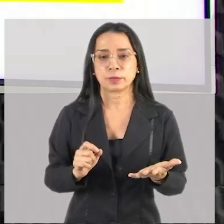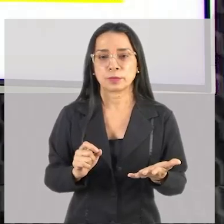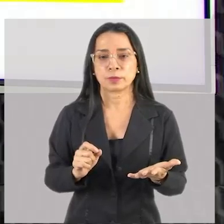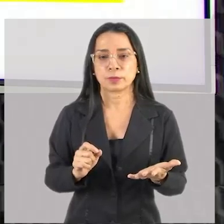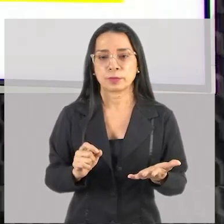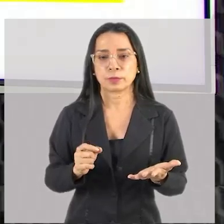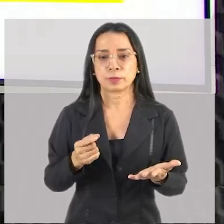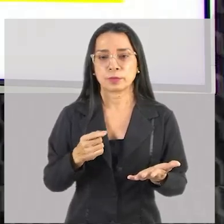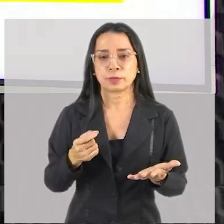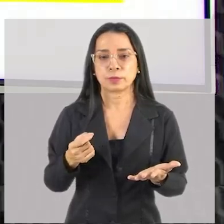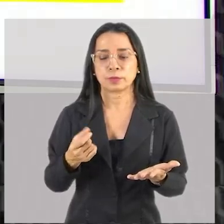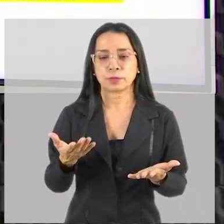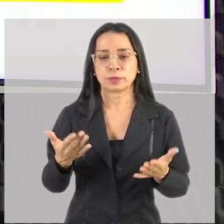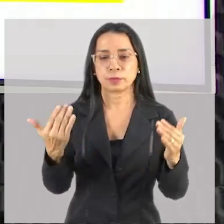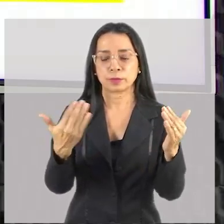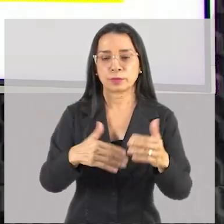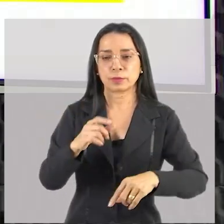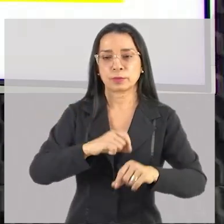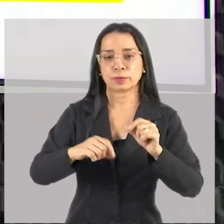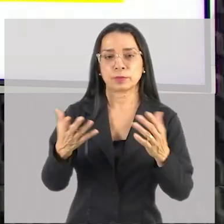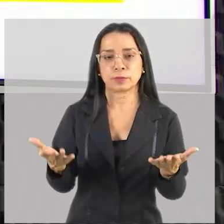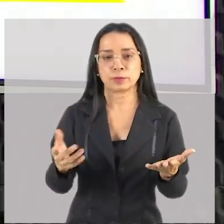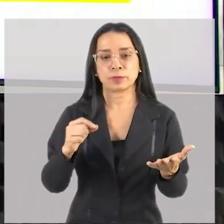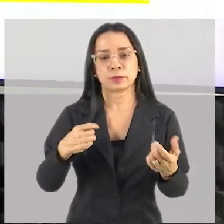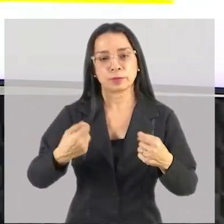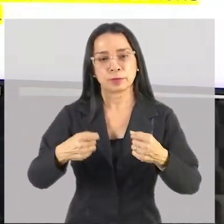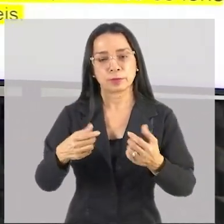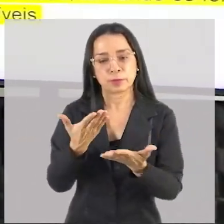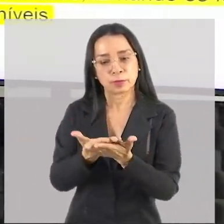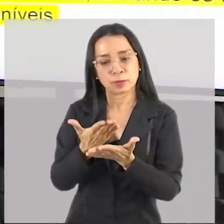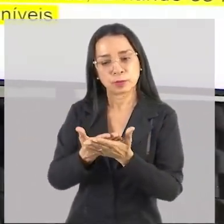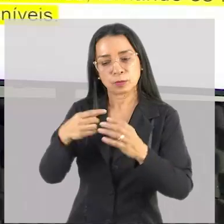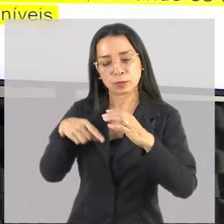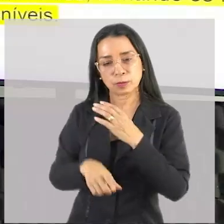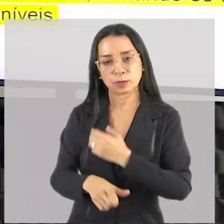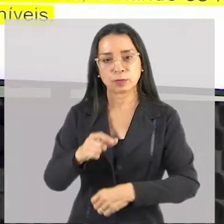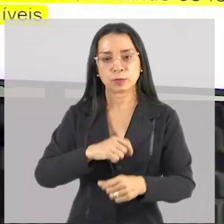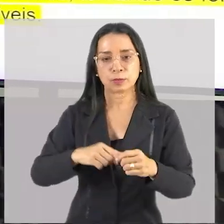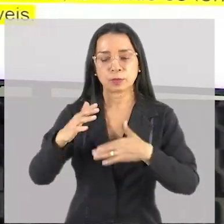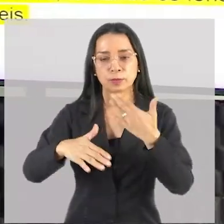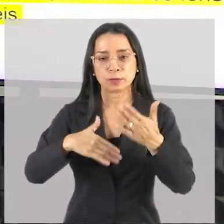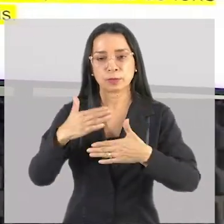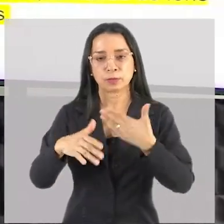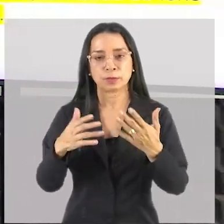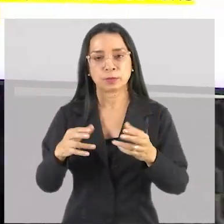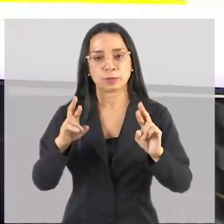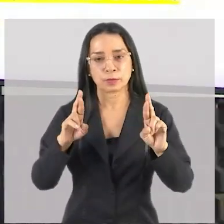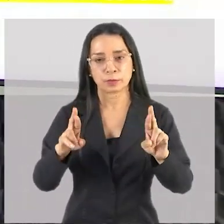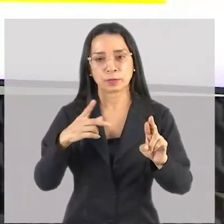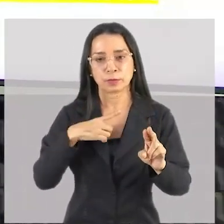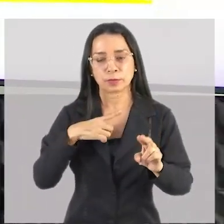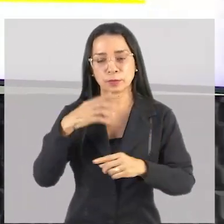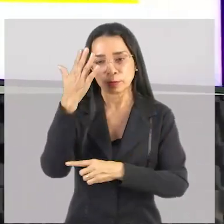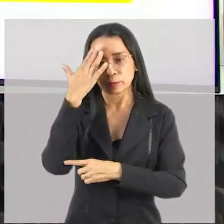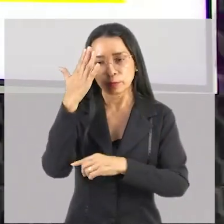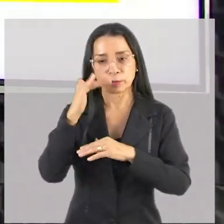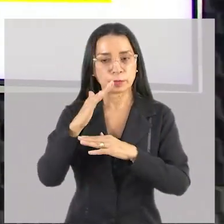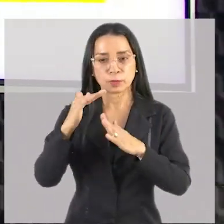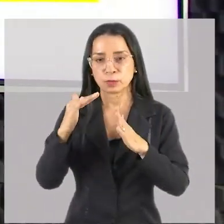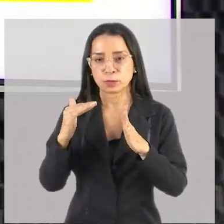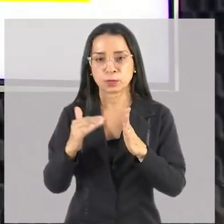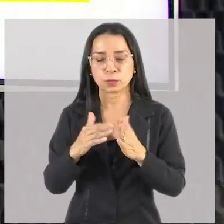estiver sendo colocado em prova, tá, gente? Então, tem que arrochar mesmo, tem que desenvolver. E eu espero que tu tenha entendido